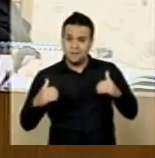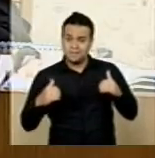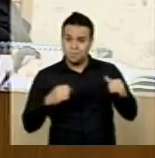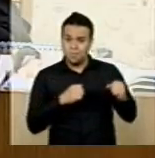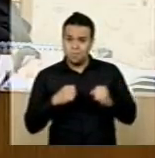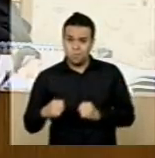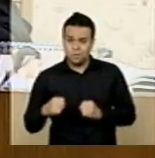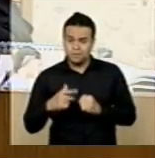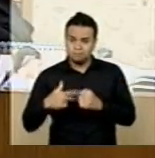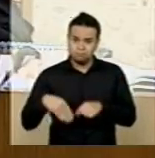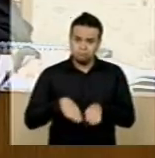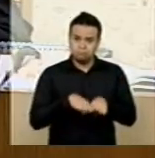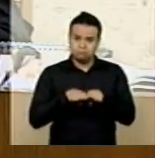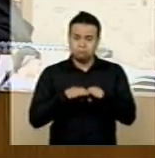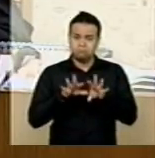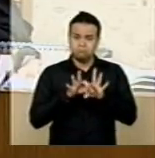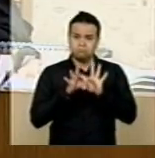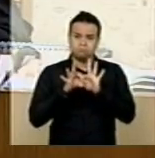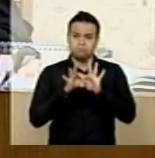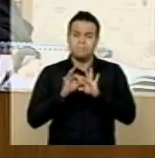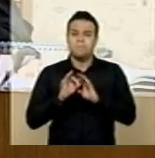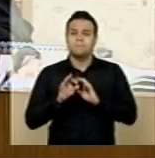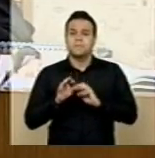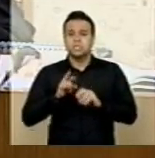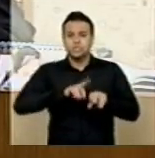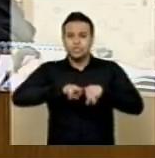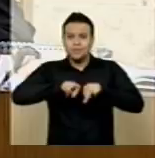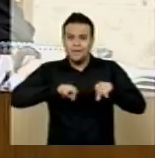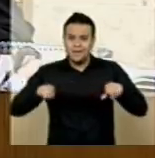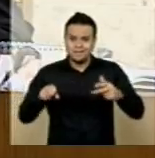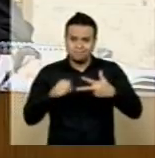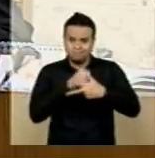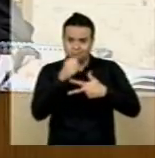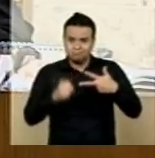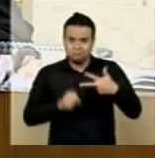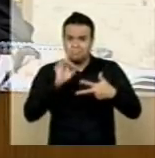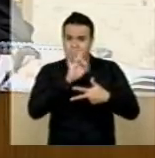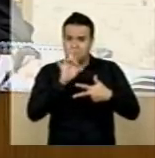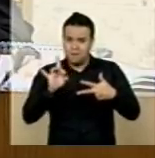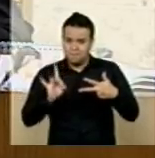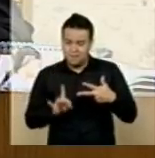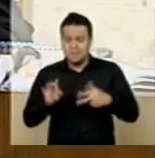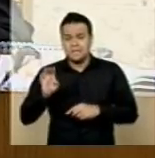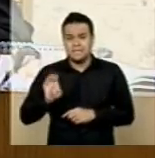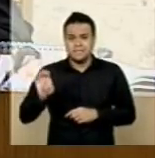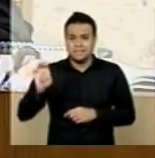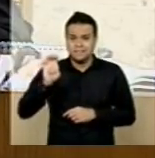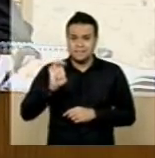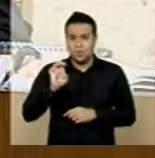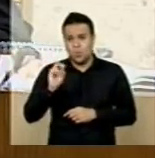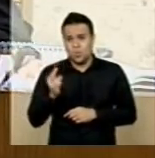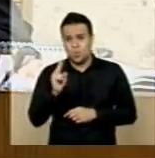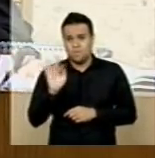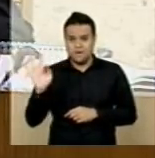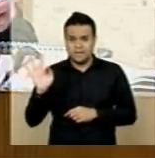convivência harmônica entre os diversos poderes, seja no âmbito federal, seja no âmbito dos estados.